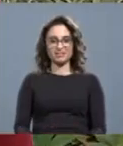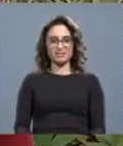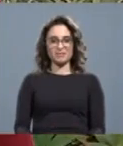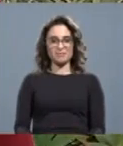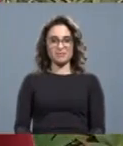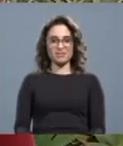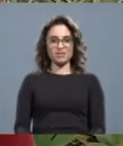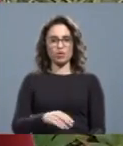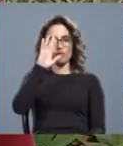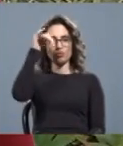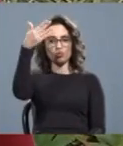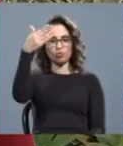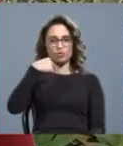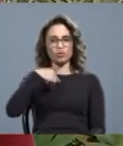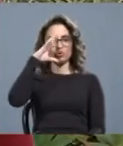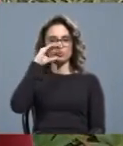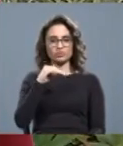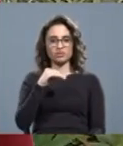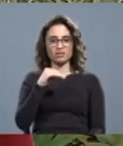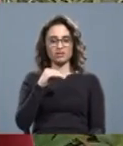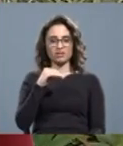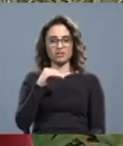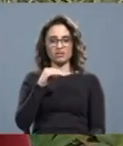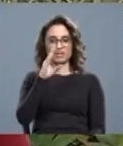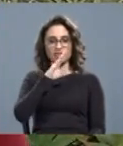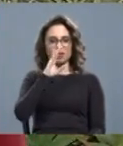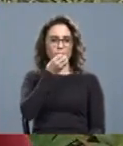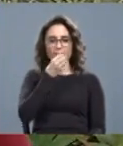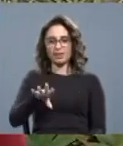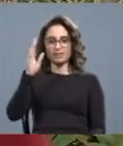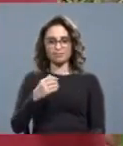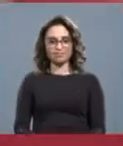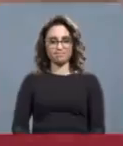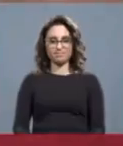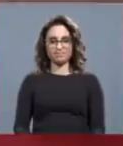De futuro, não sei se é. Já me perdi.